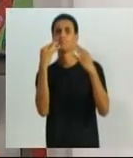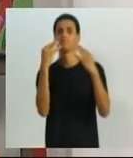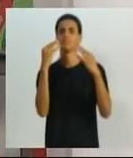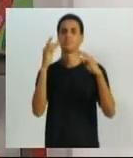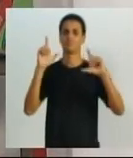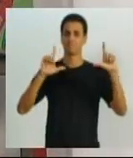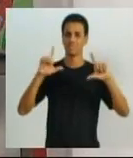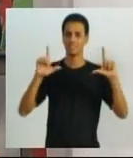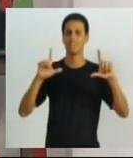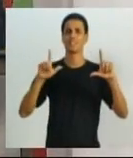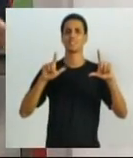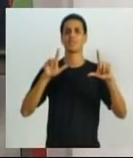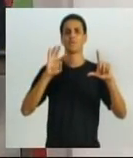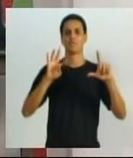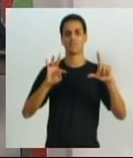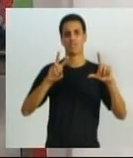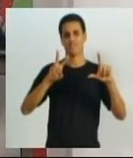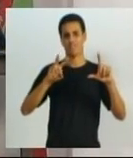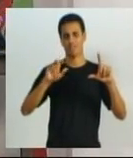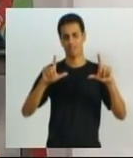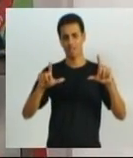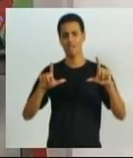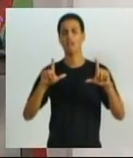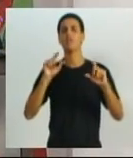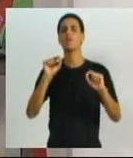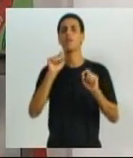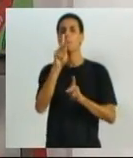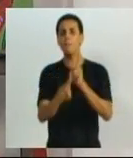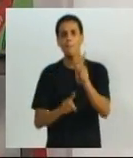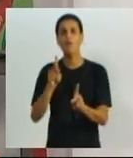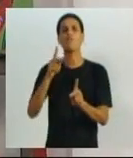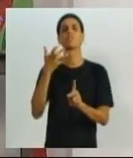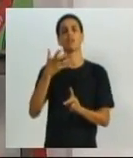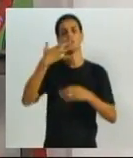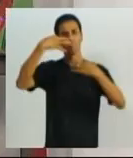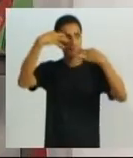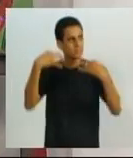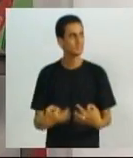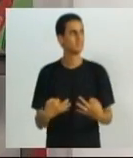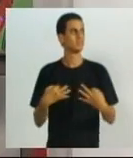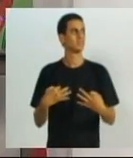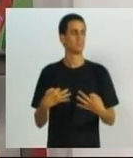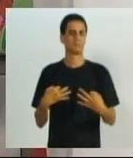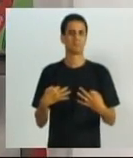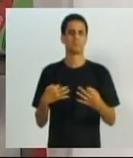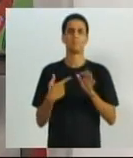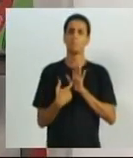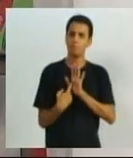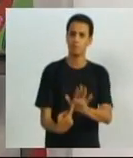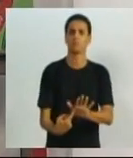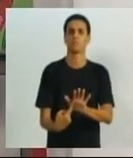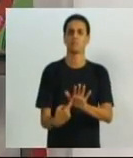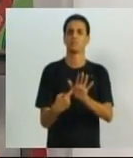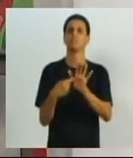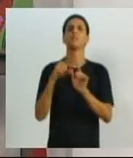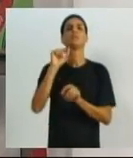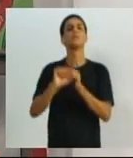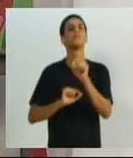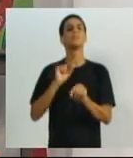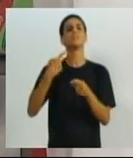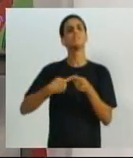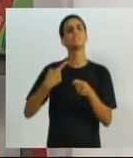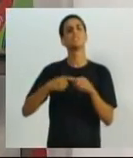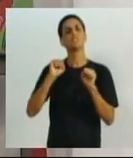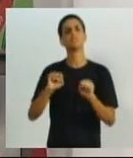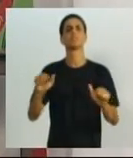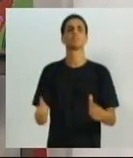imagens da Câmara, o povo quer sinceridade e honestidade e que mostre o que a cidade pode